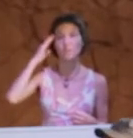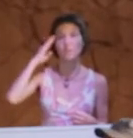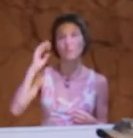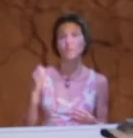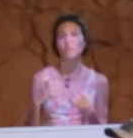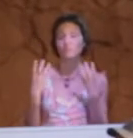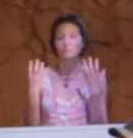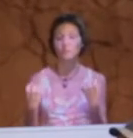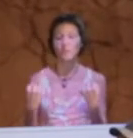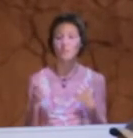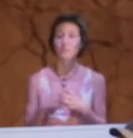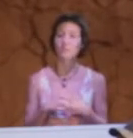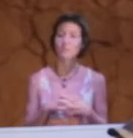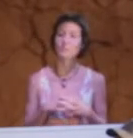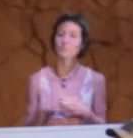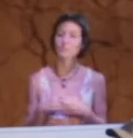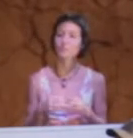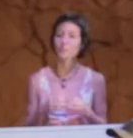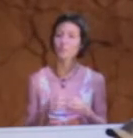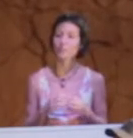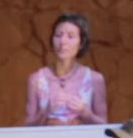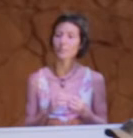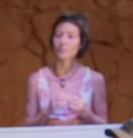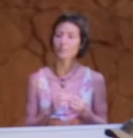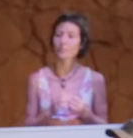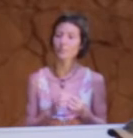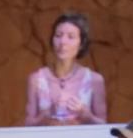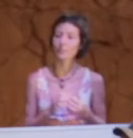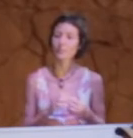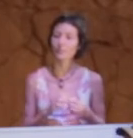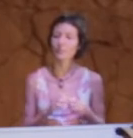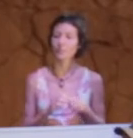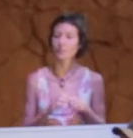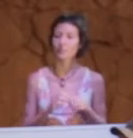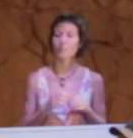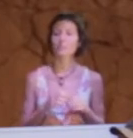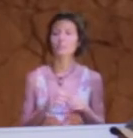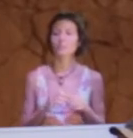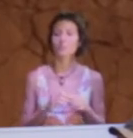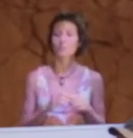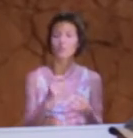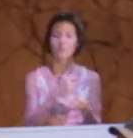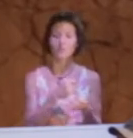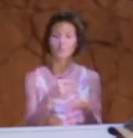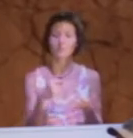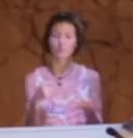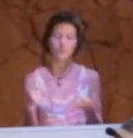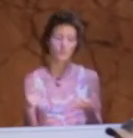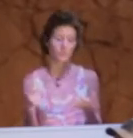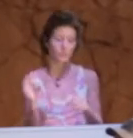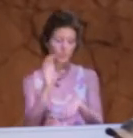nossa cosmologia. Porque uma das grandes disputas que eu venho escrevendo, aí eu escrevi isso na minha dissertação